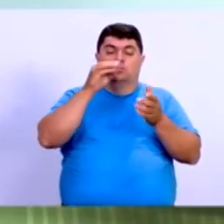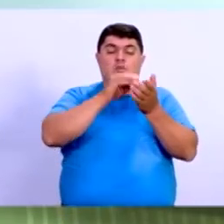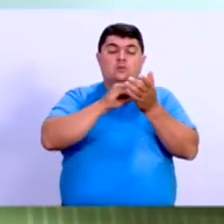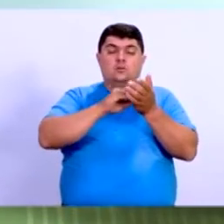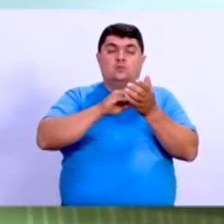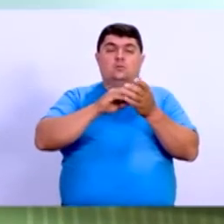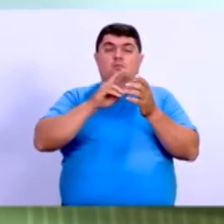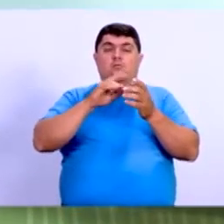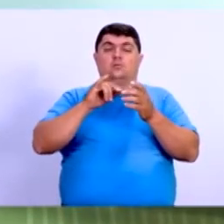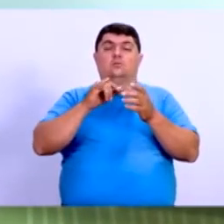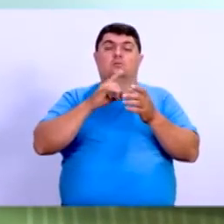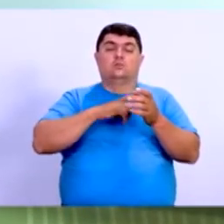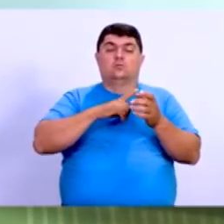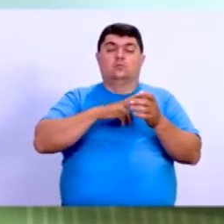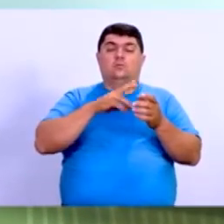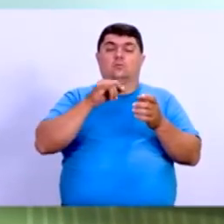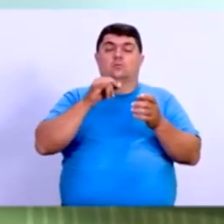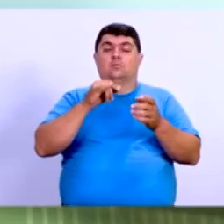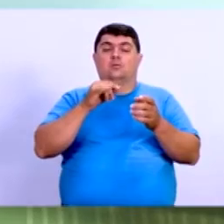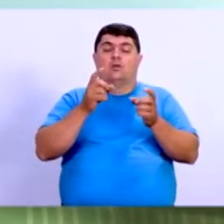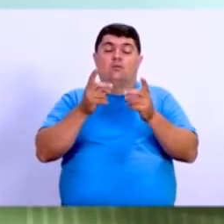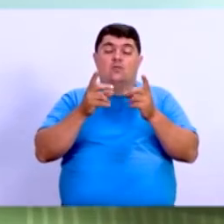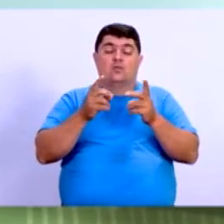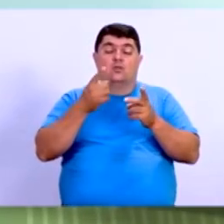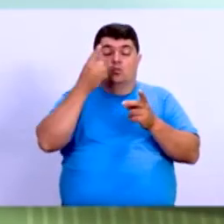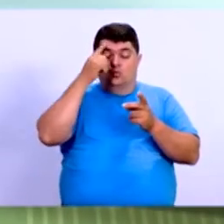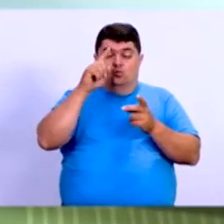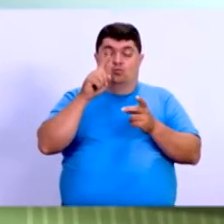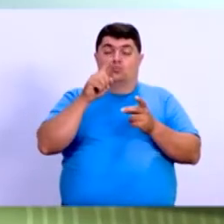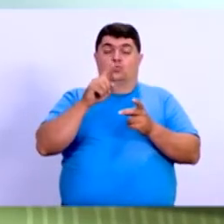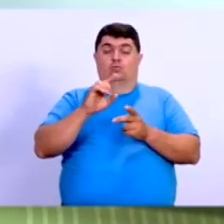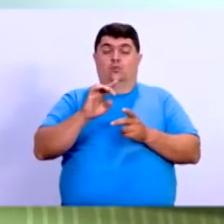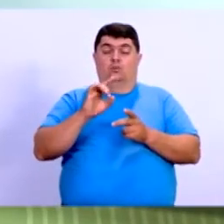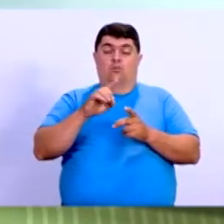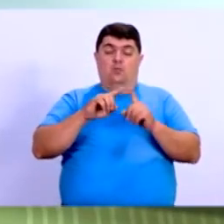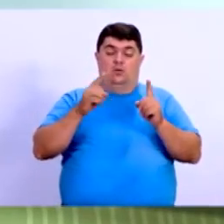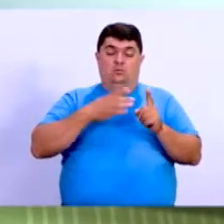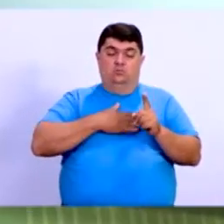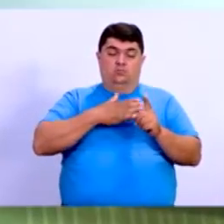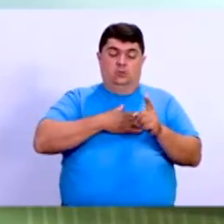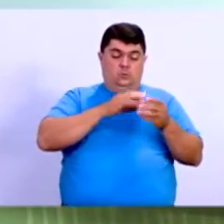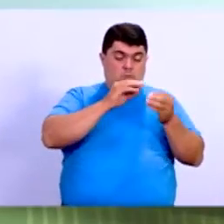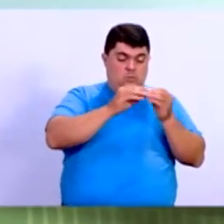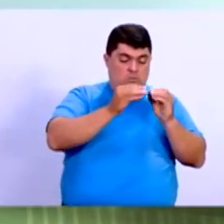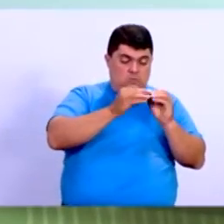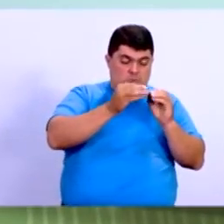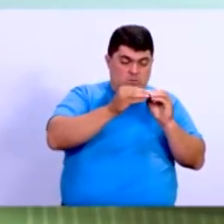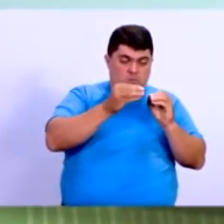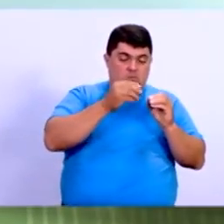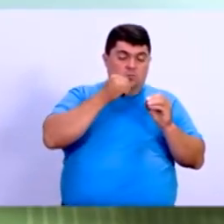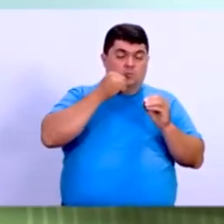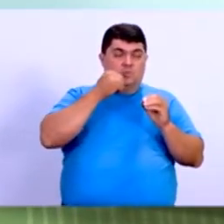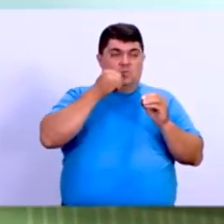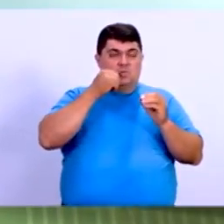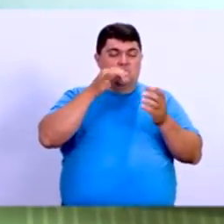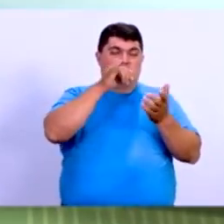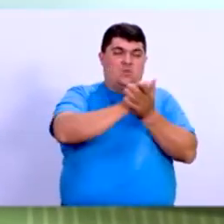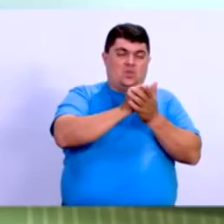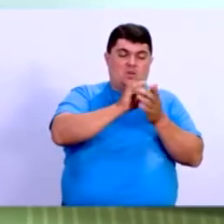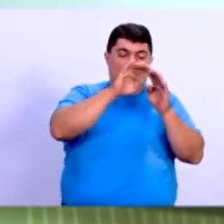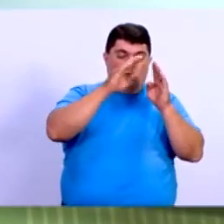que ele vai ser vendido uma única vez. Mas o meu produto que está lá no banco de dados, que está cadastrado lá no meu banco de